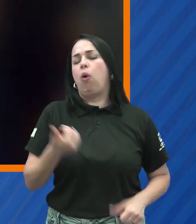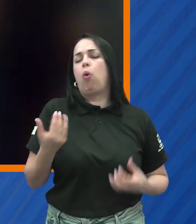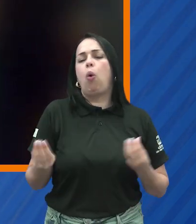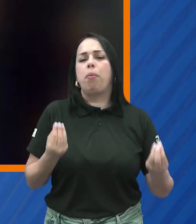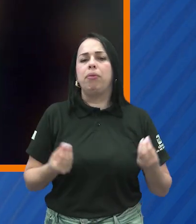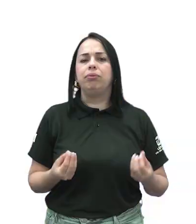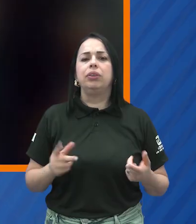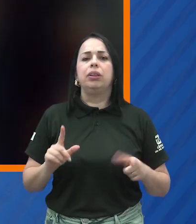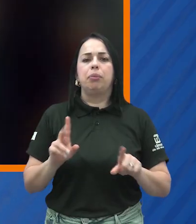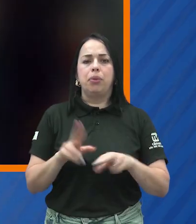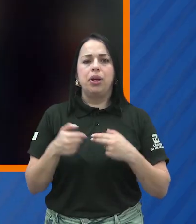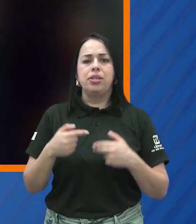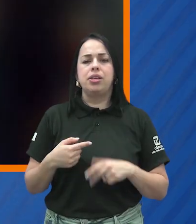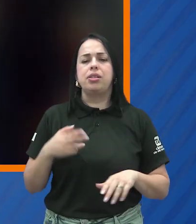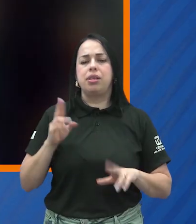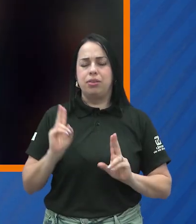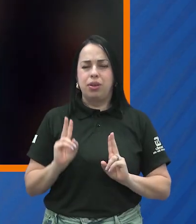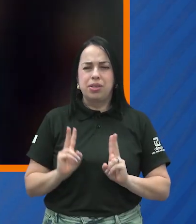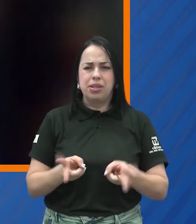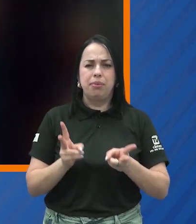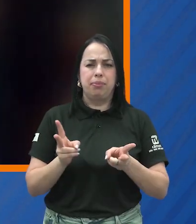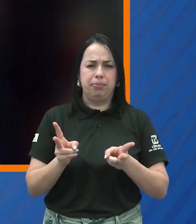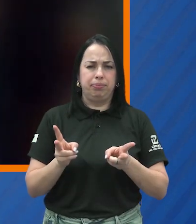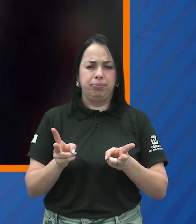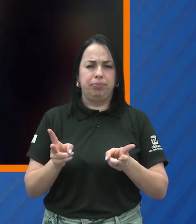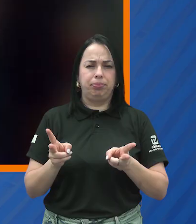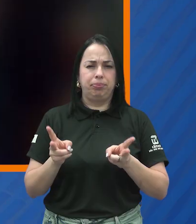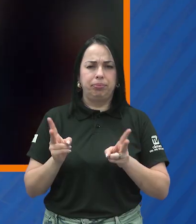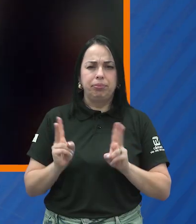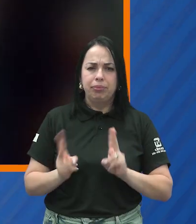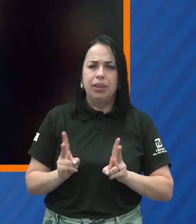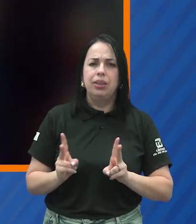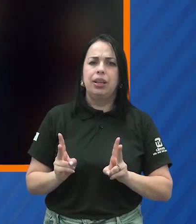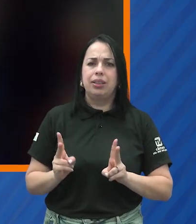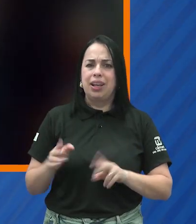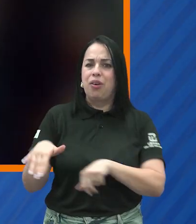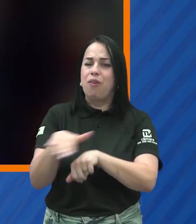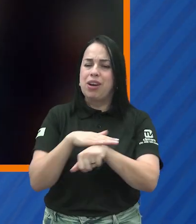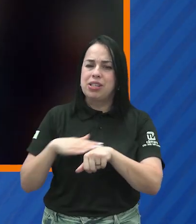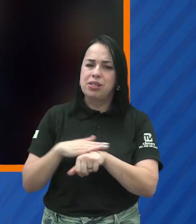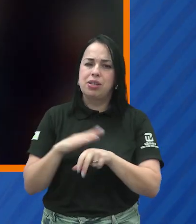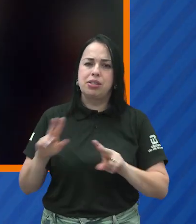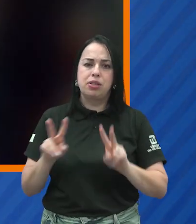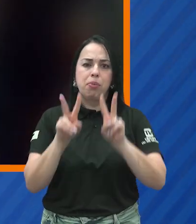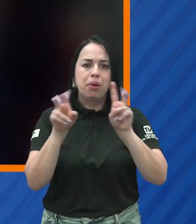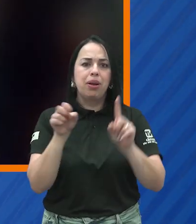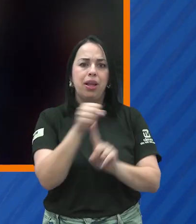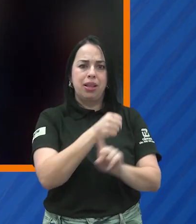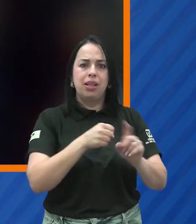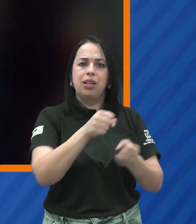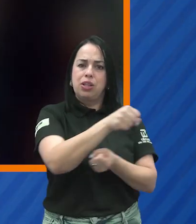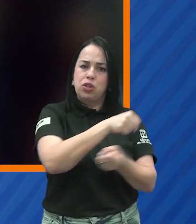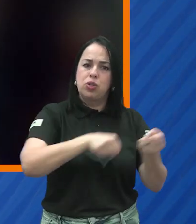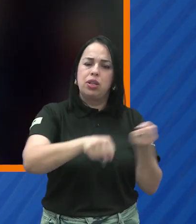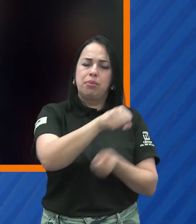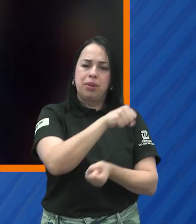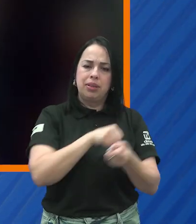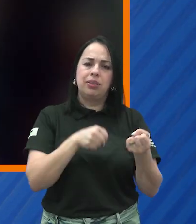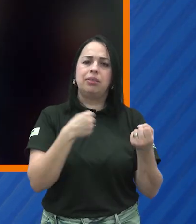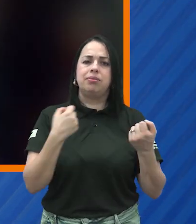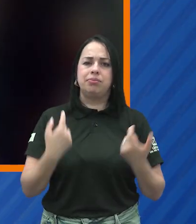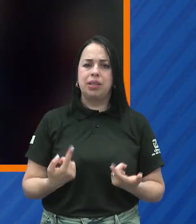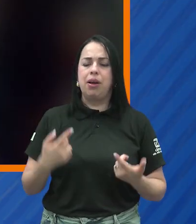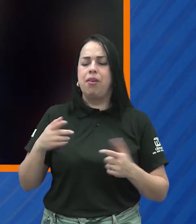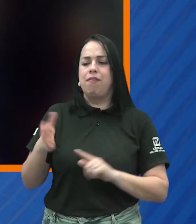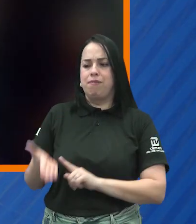coisa muito importante que a gente tem discutido com cada vez mais força nos últimos tempos são as questões de sustentabilidade, né?